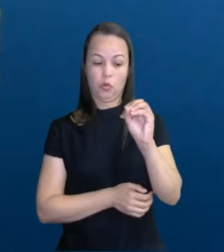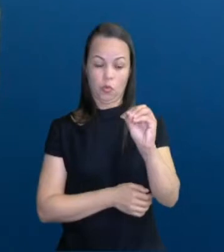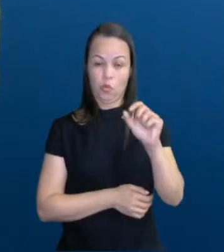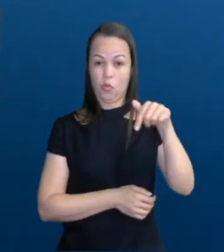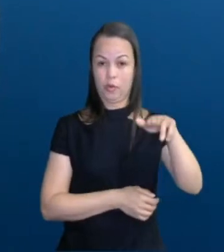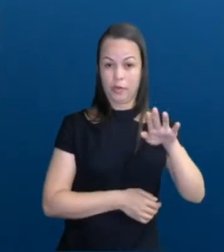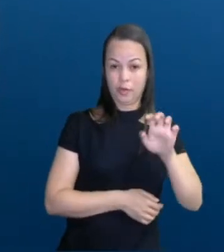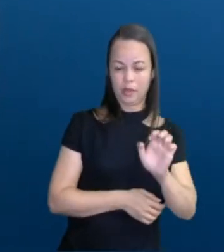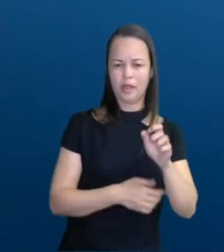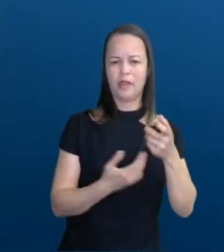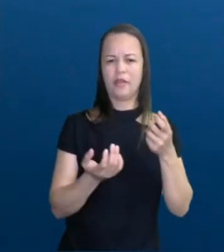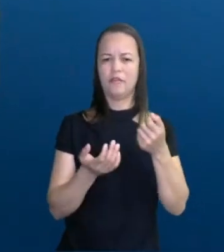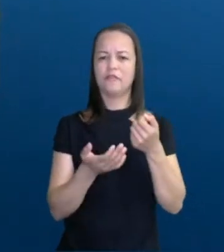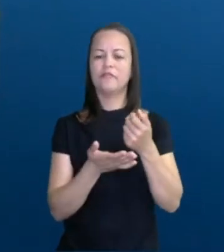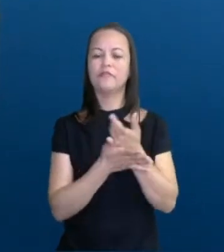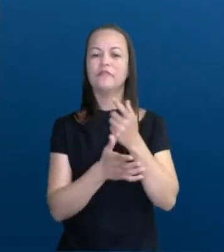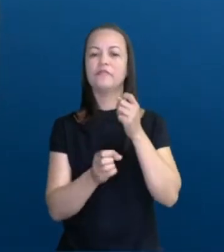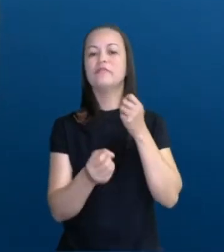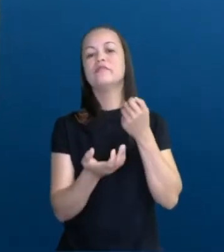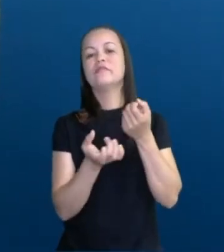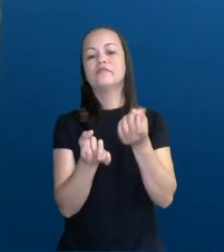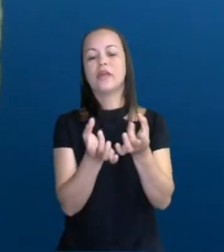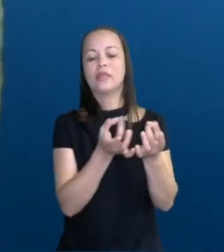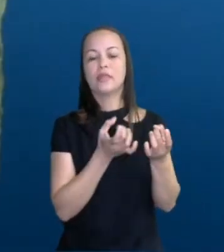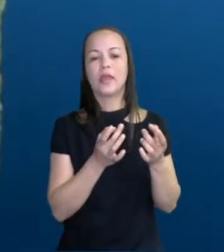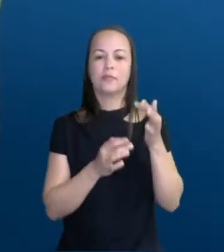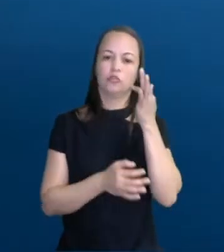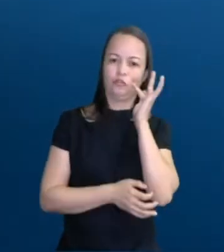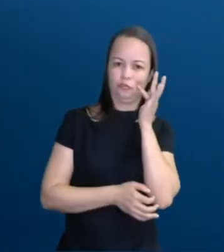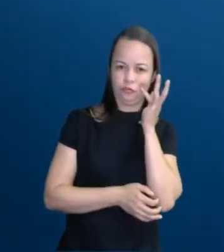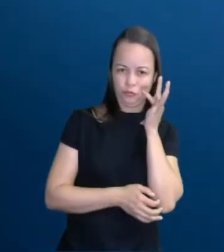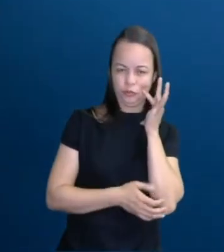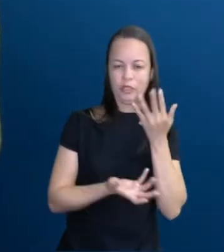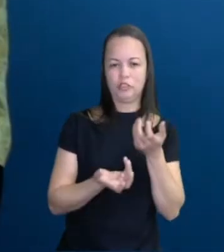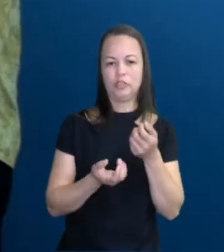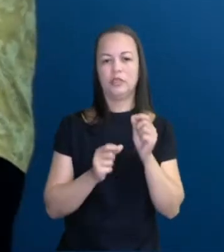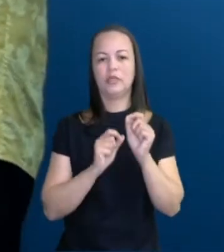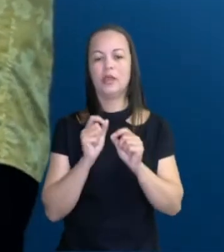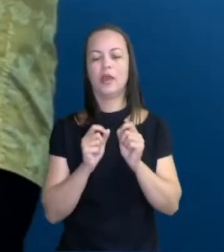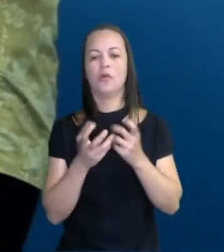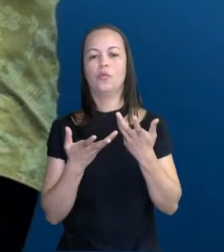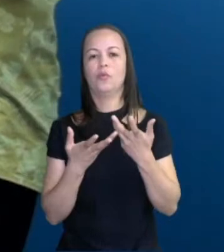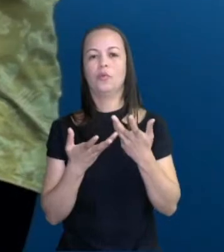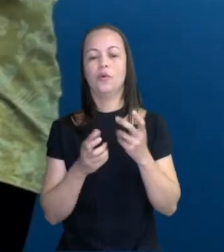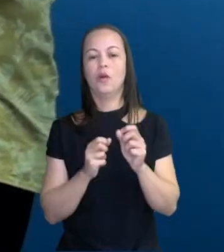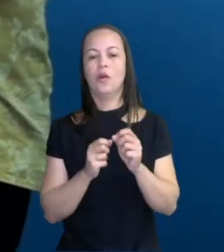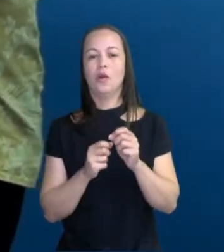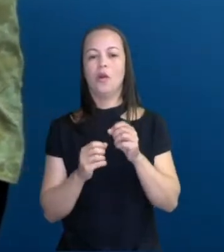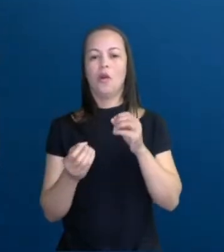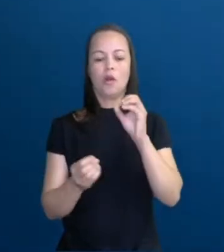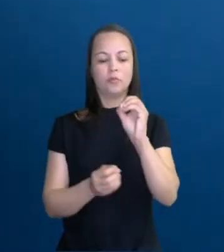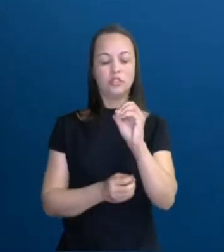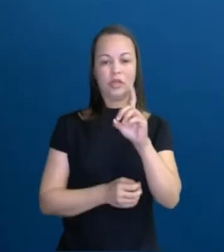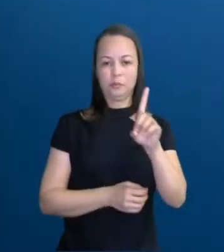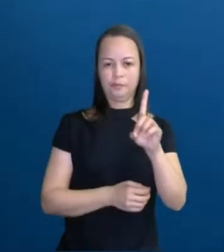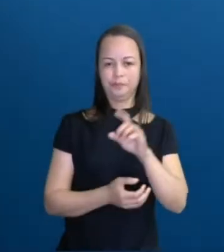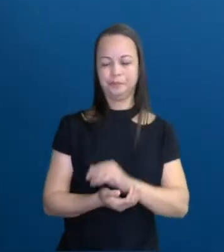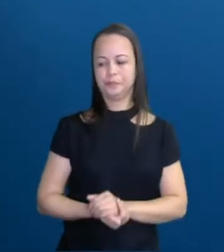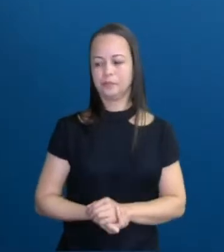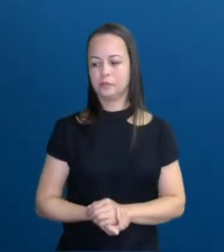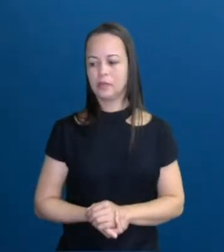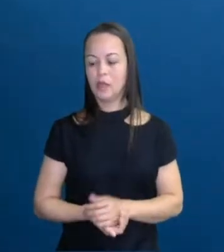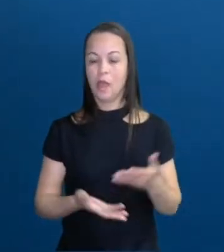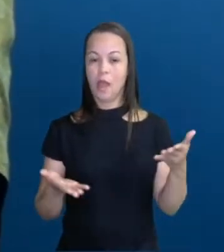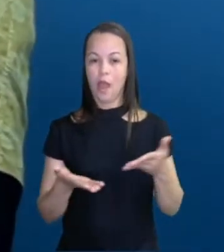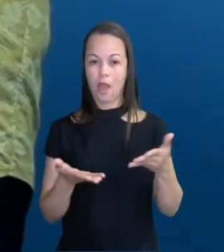vende, vende alguma coisa ou algo. Vendemos frutas, que é o objeto direto. Agora, nós vamos